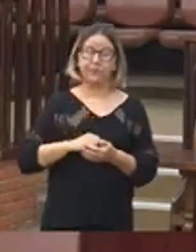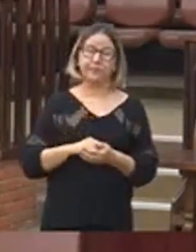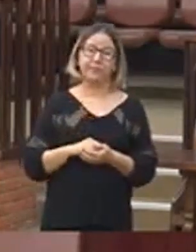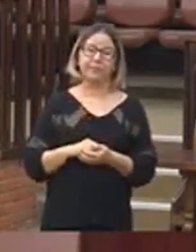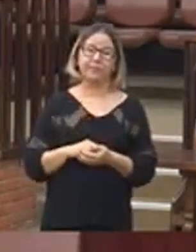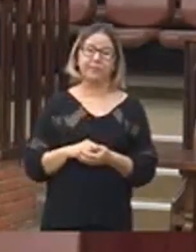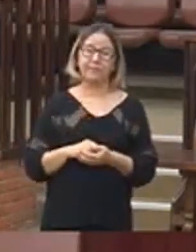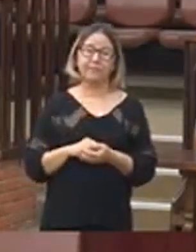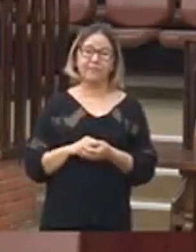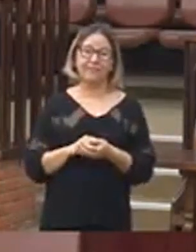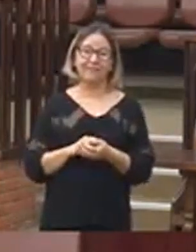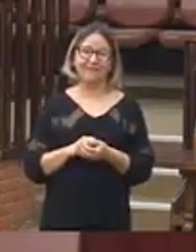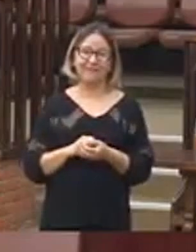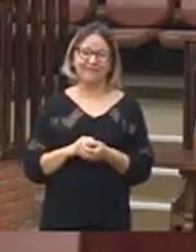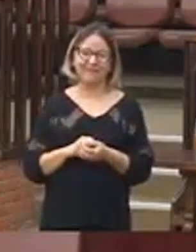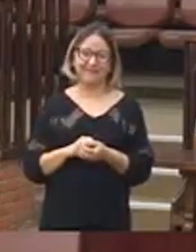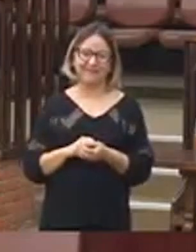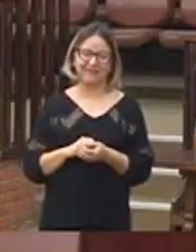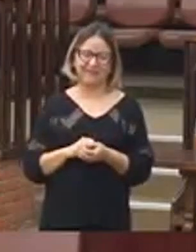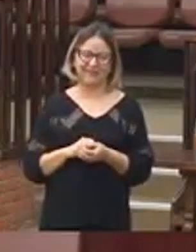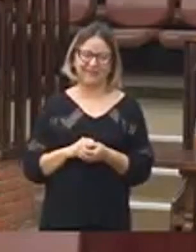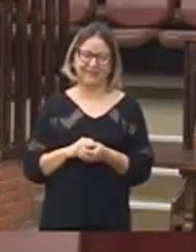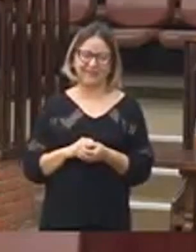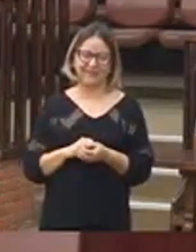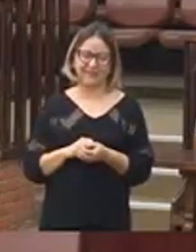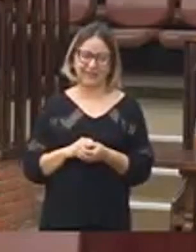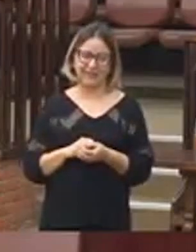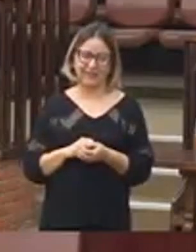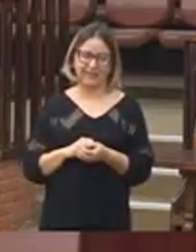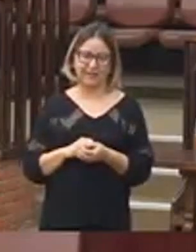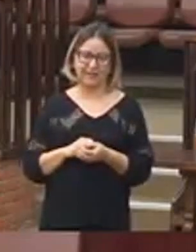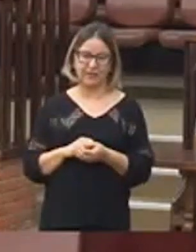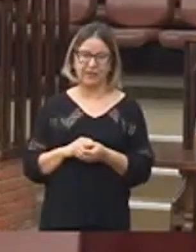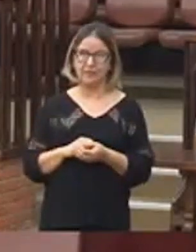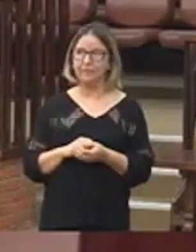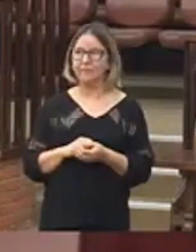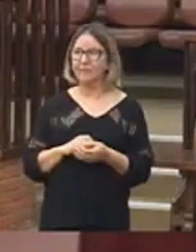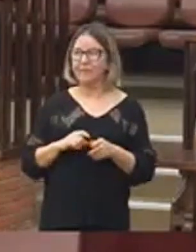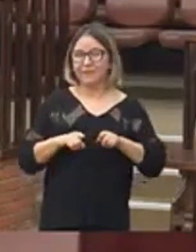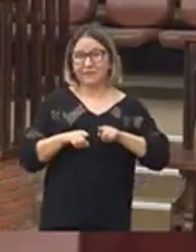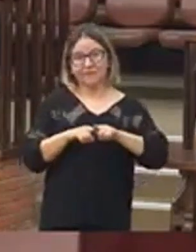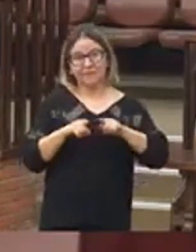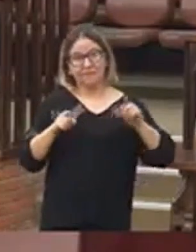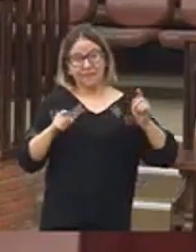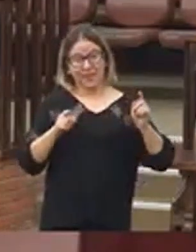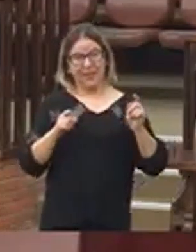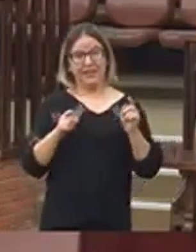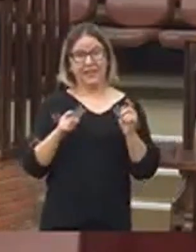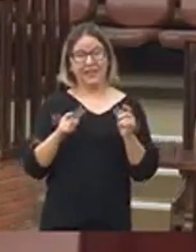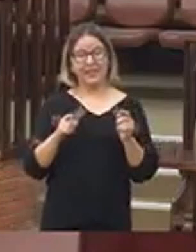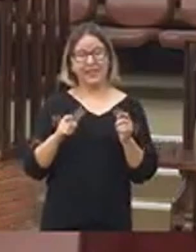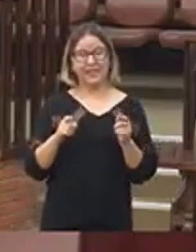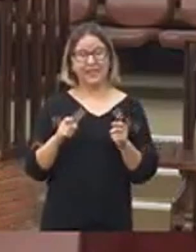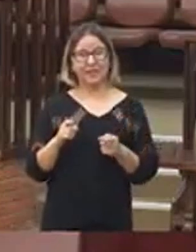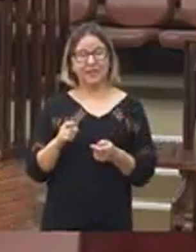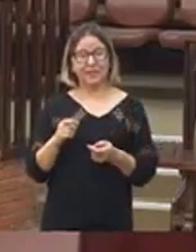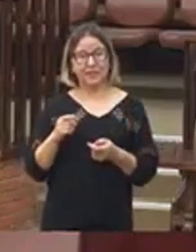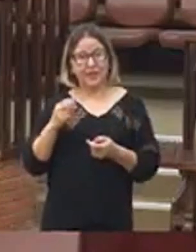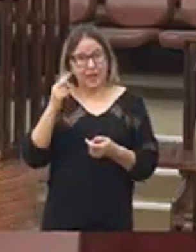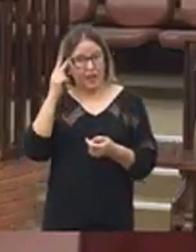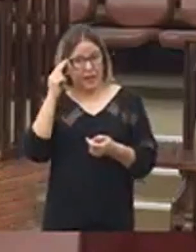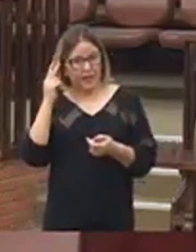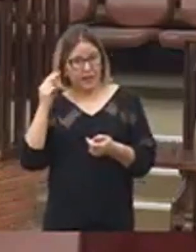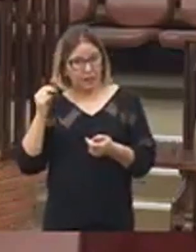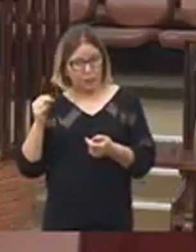Seria alguma coisa assim da cultura? Era muito comum ter